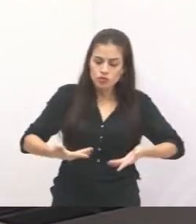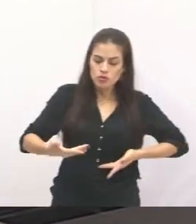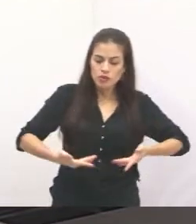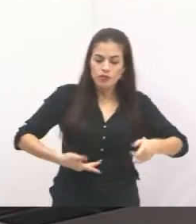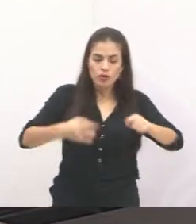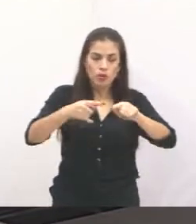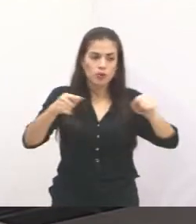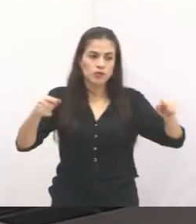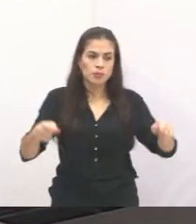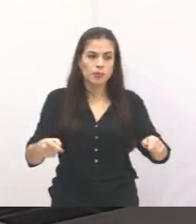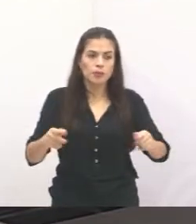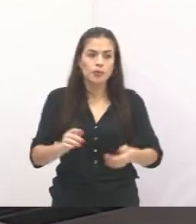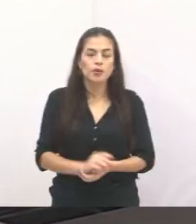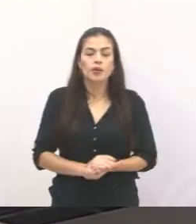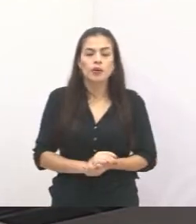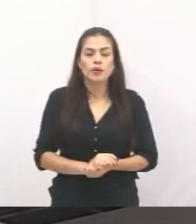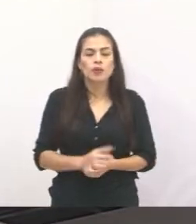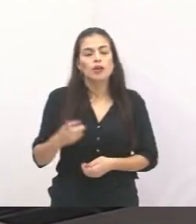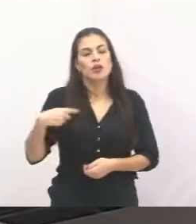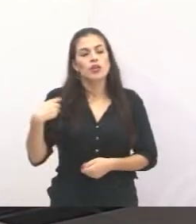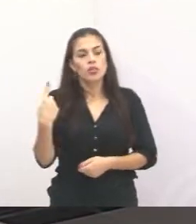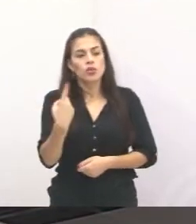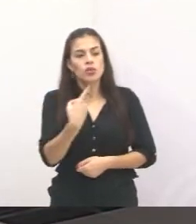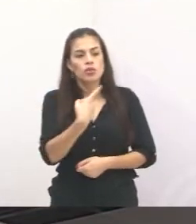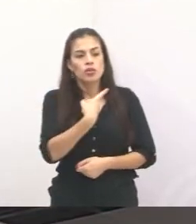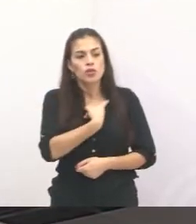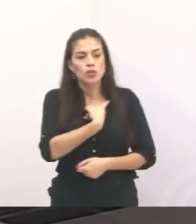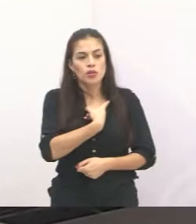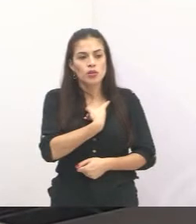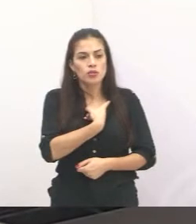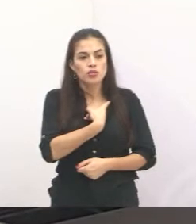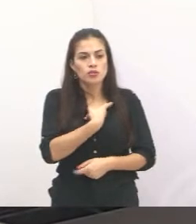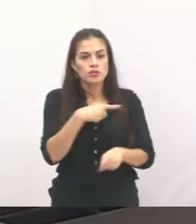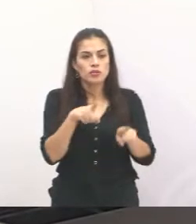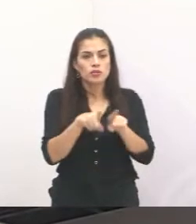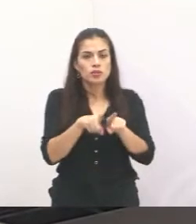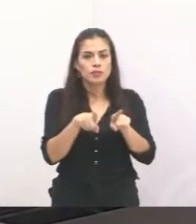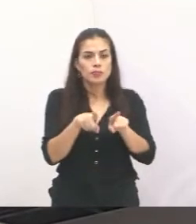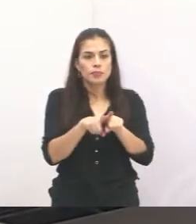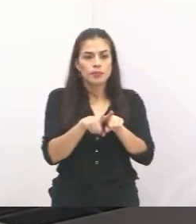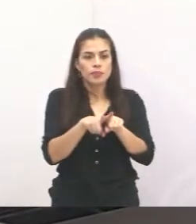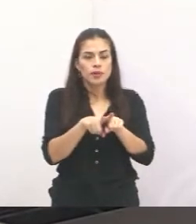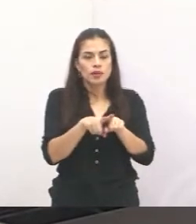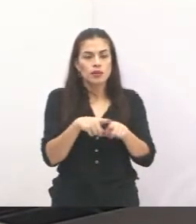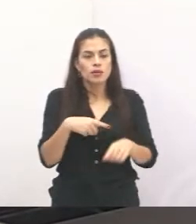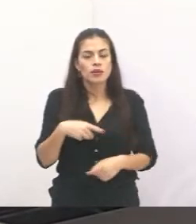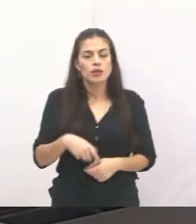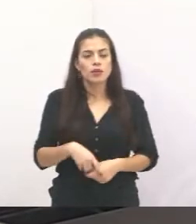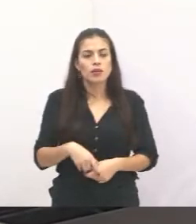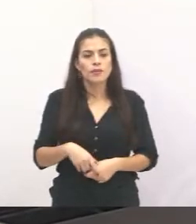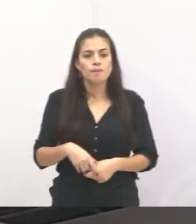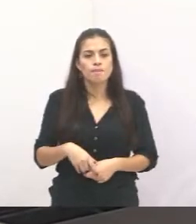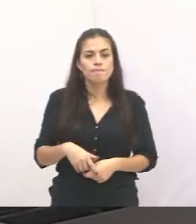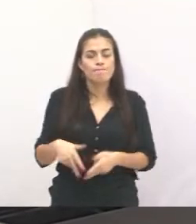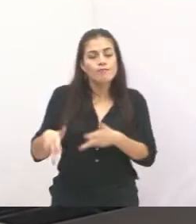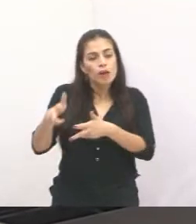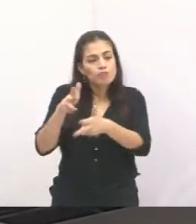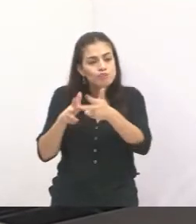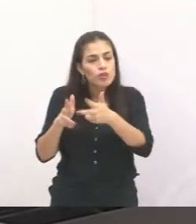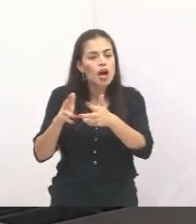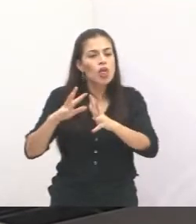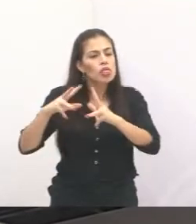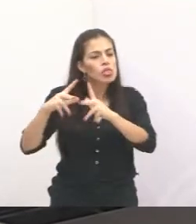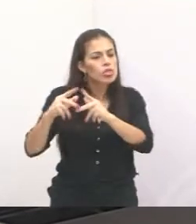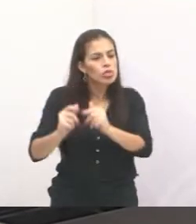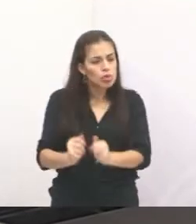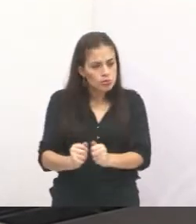nós também, nós vereadores aqui, que ouvimos todos os argumentos, as propostas dos